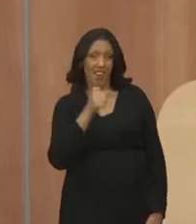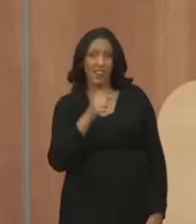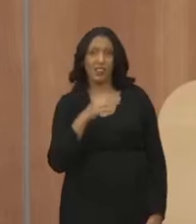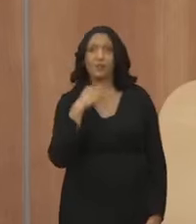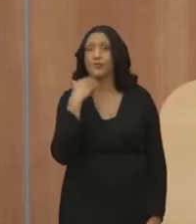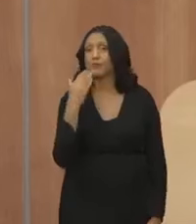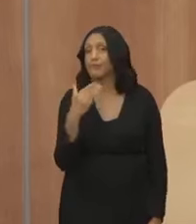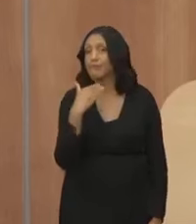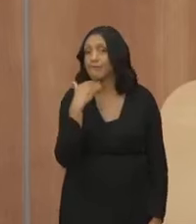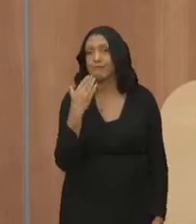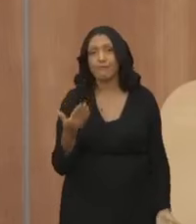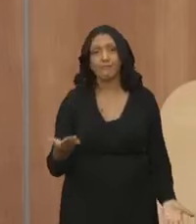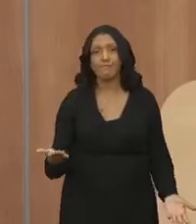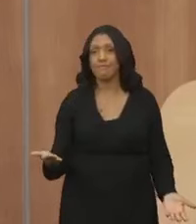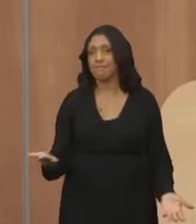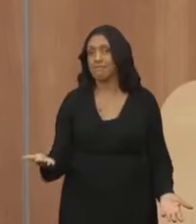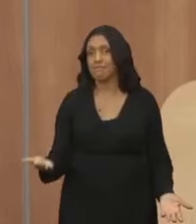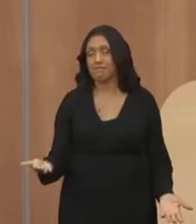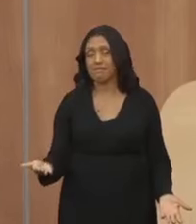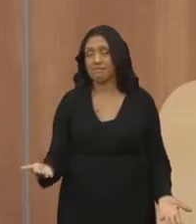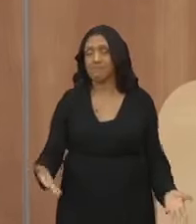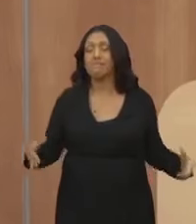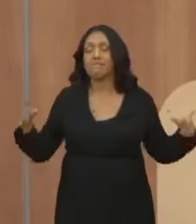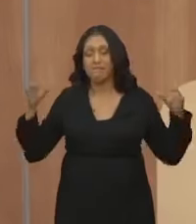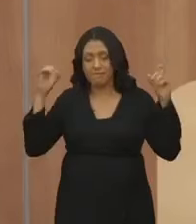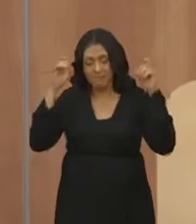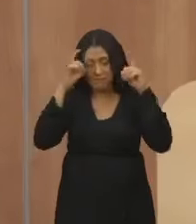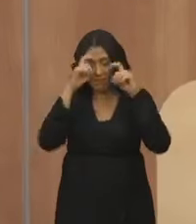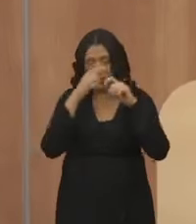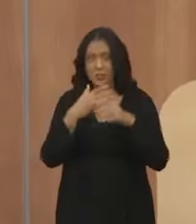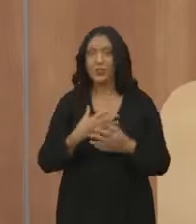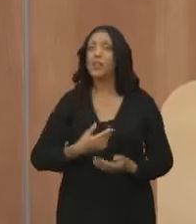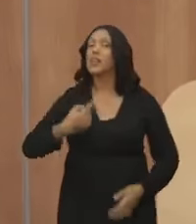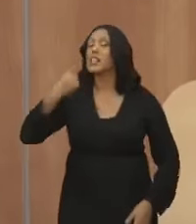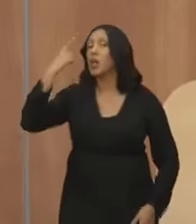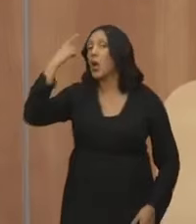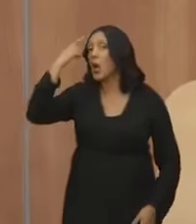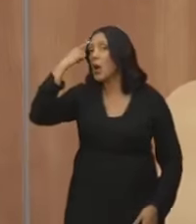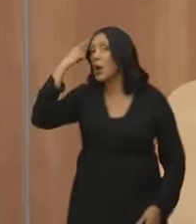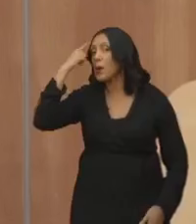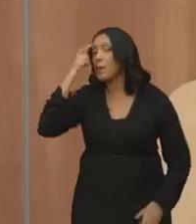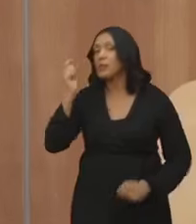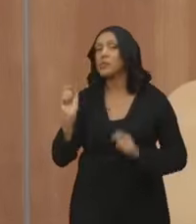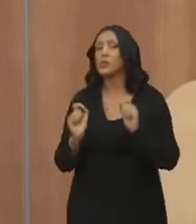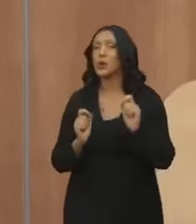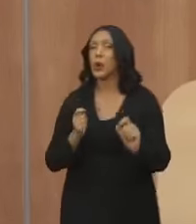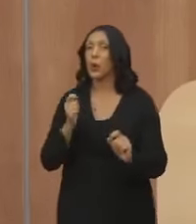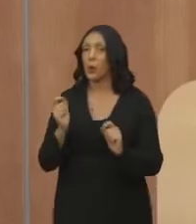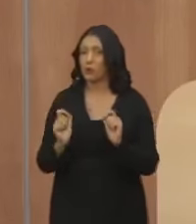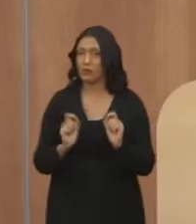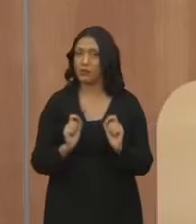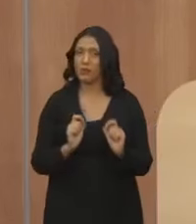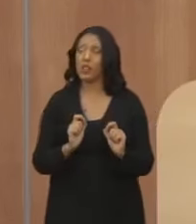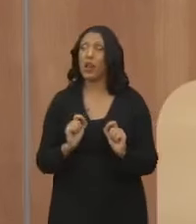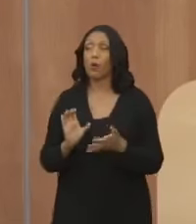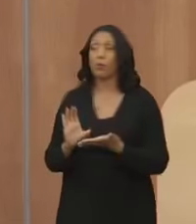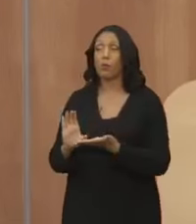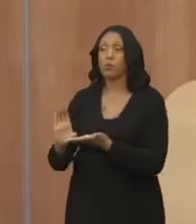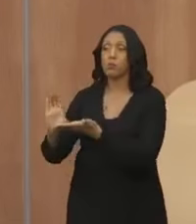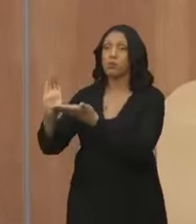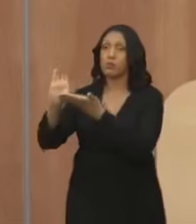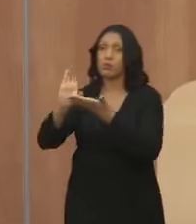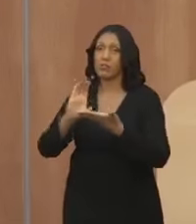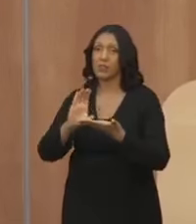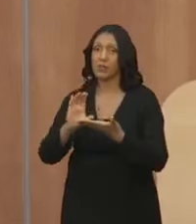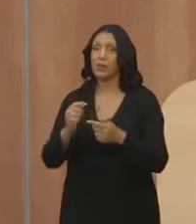me dificulta muito, considerando que a prefeitura não está pagando aluguel na data correta, considerando que a fila de saúde só